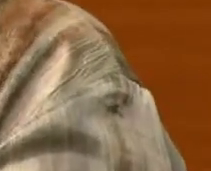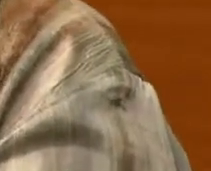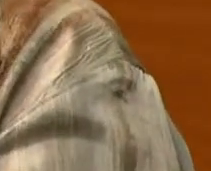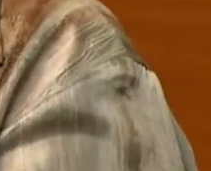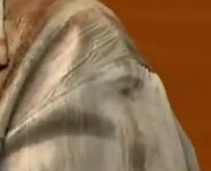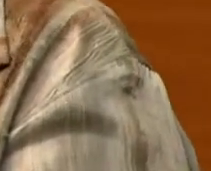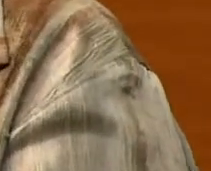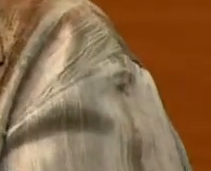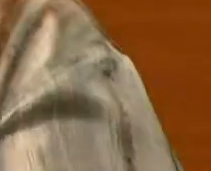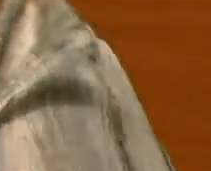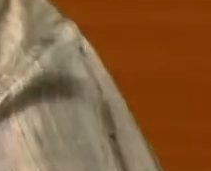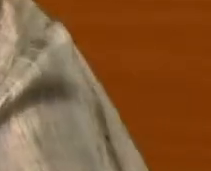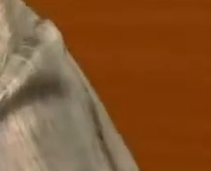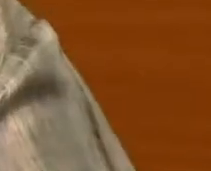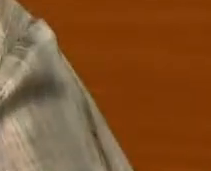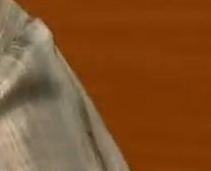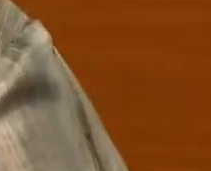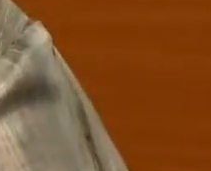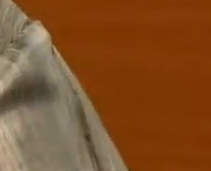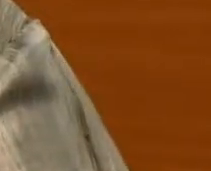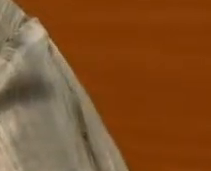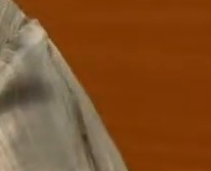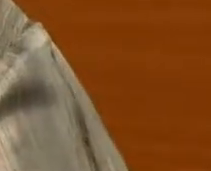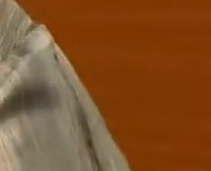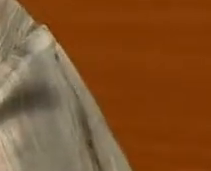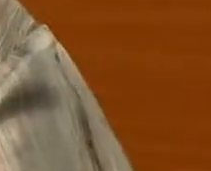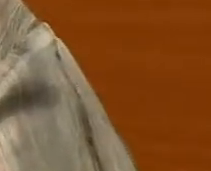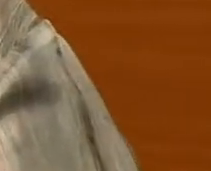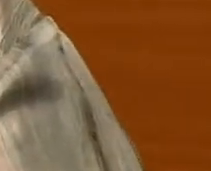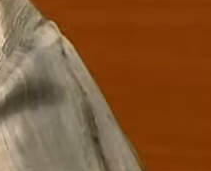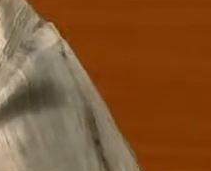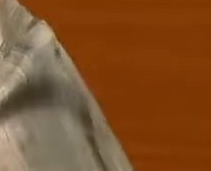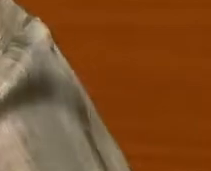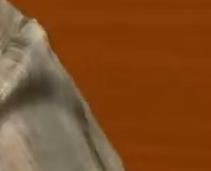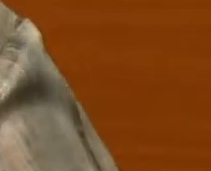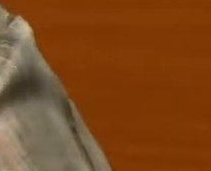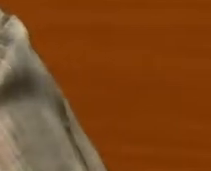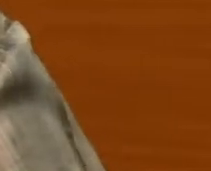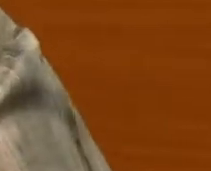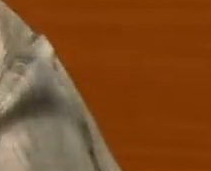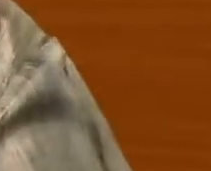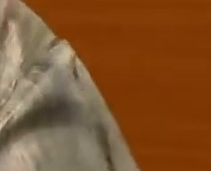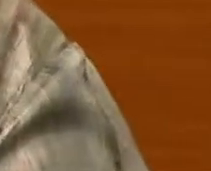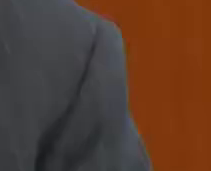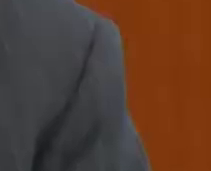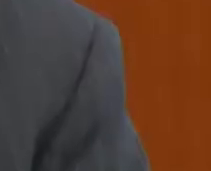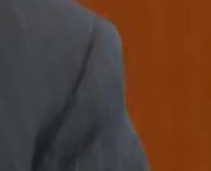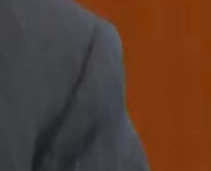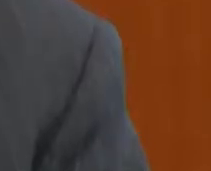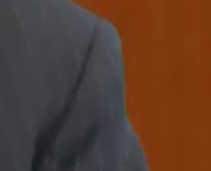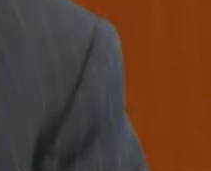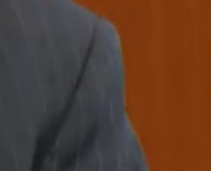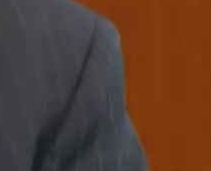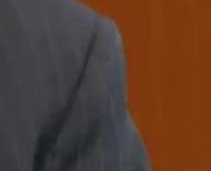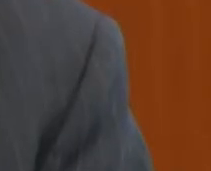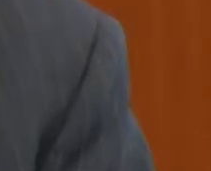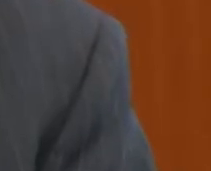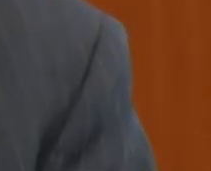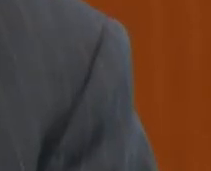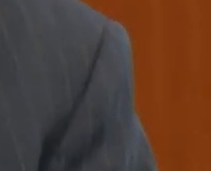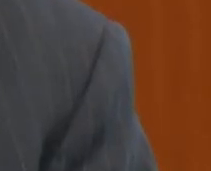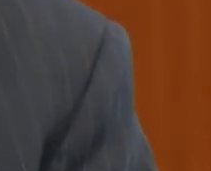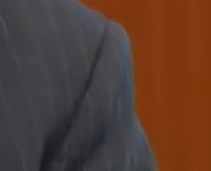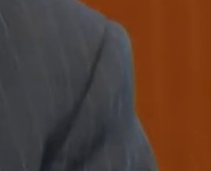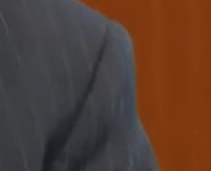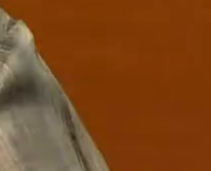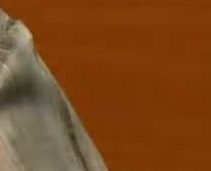Brasília. Eu fiz aqui uns votos de congratulações, Edil, no dia que se comemora o Dia Nacional